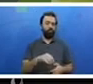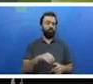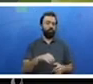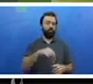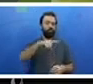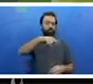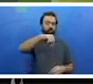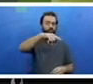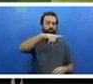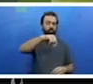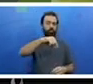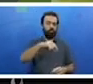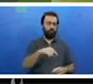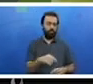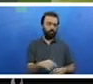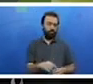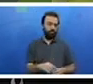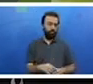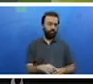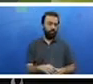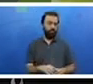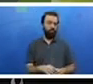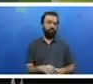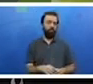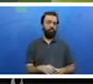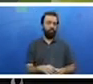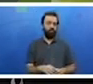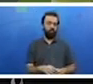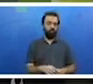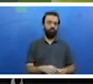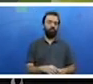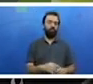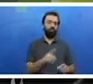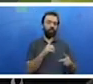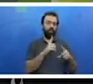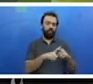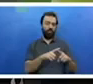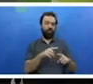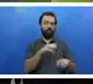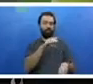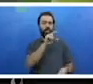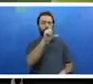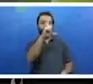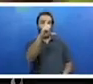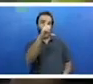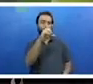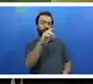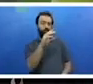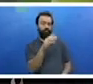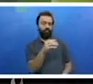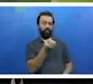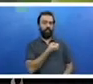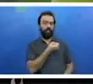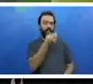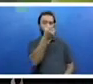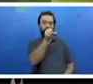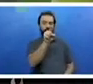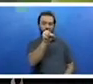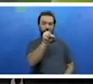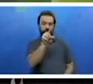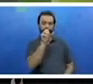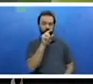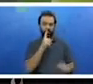minuto. Pelo valor de t correspondente aos produtos obtidos. T é o tempo. O que a gente